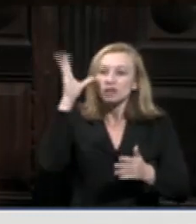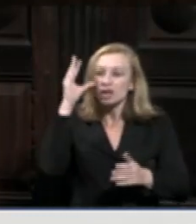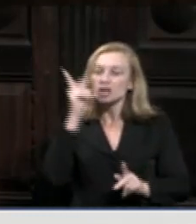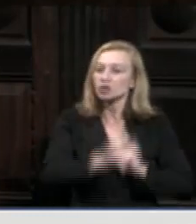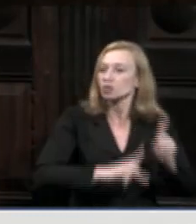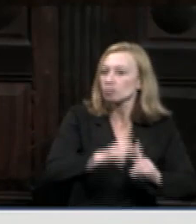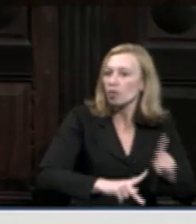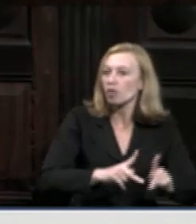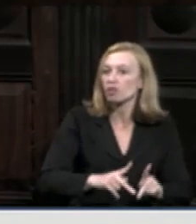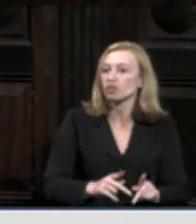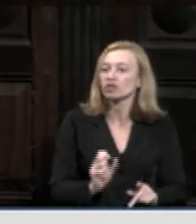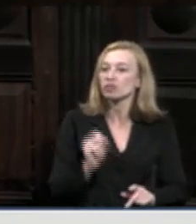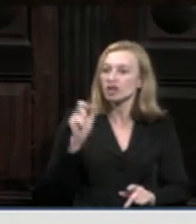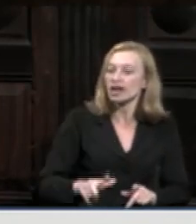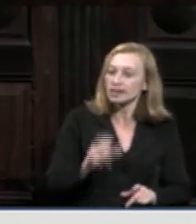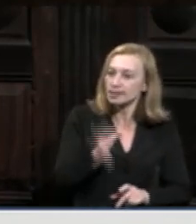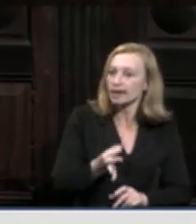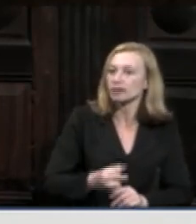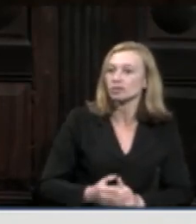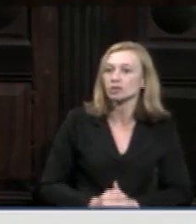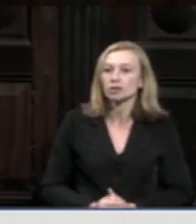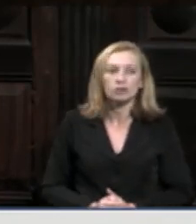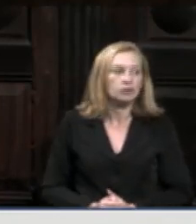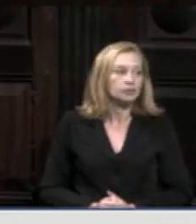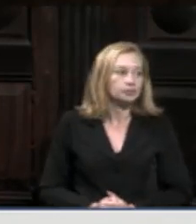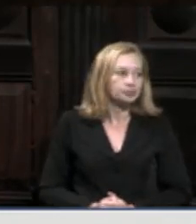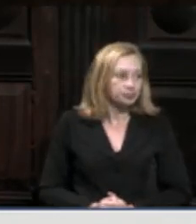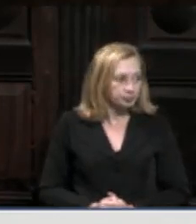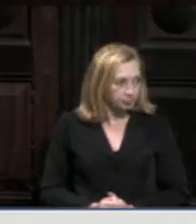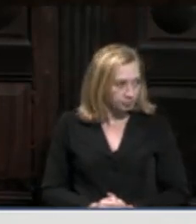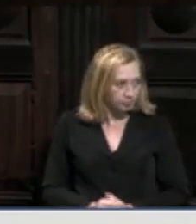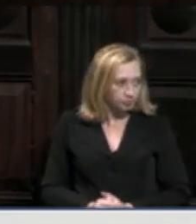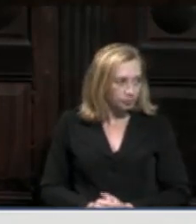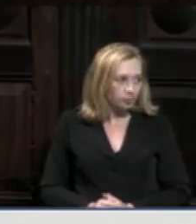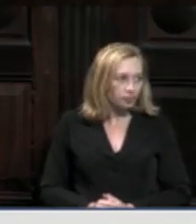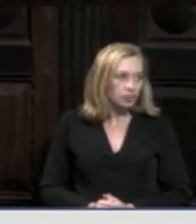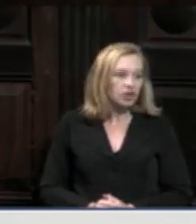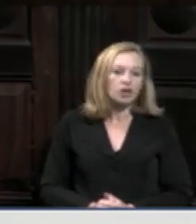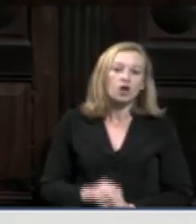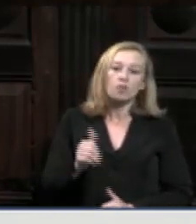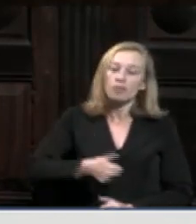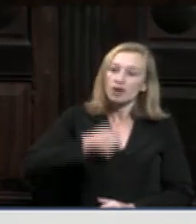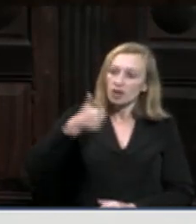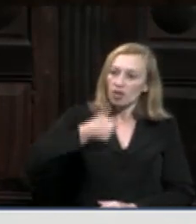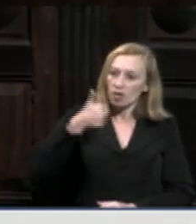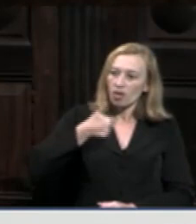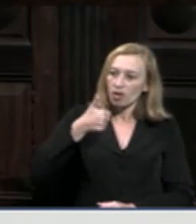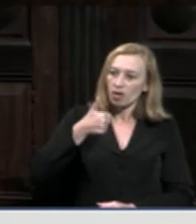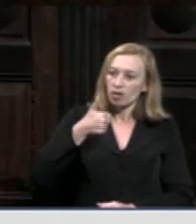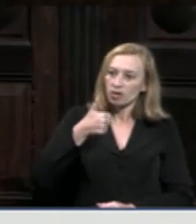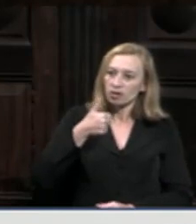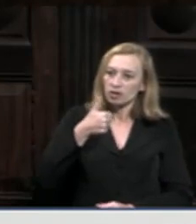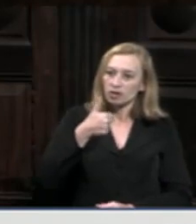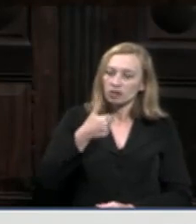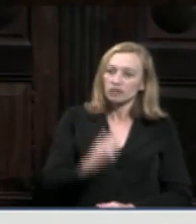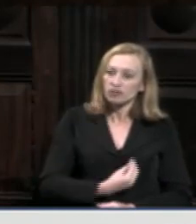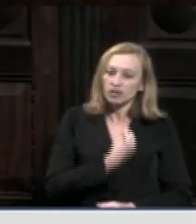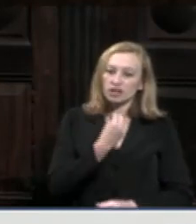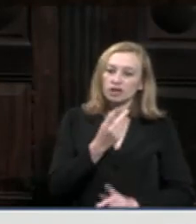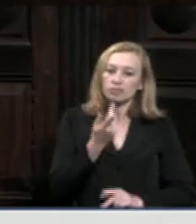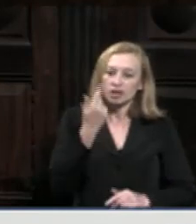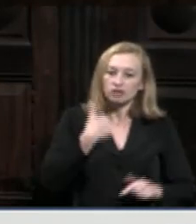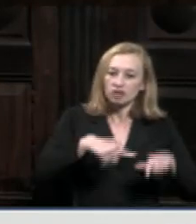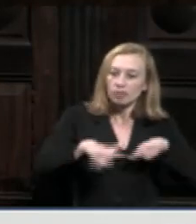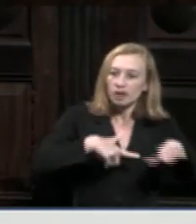ser defendido, que é exatamente uma condição melhor de vida para o servidor do Estado do Rio de Janeiro, para o trabalhador